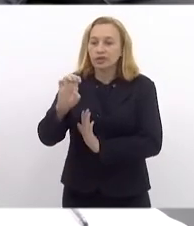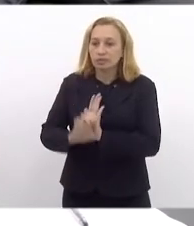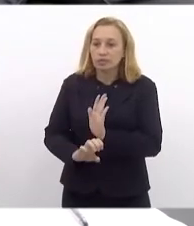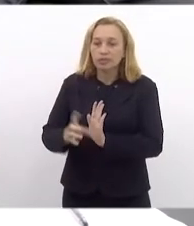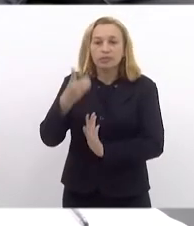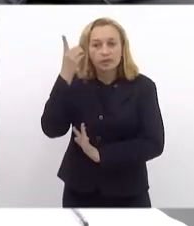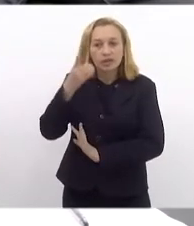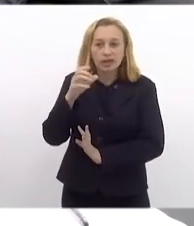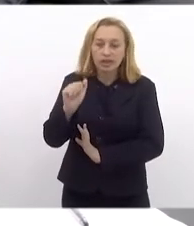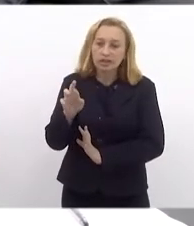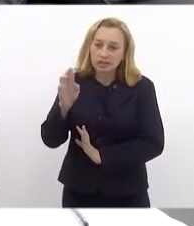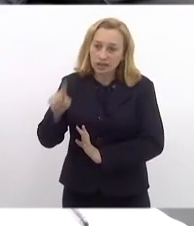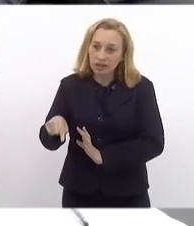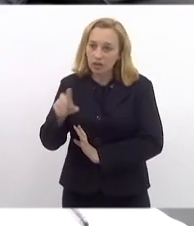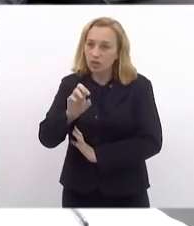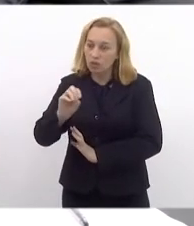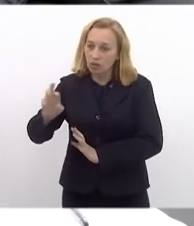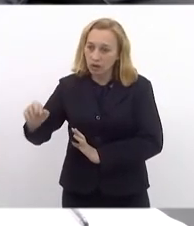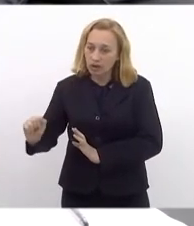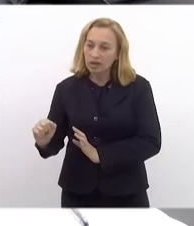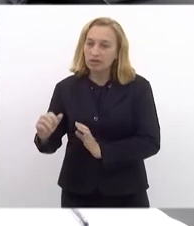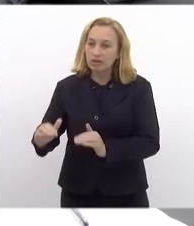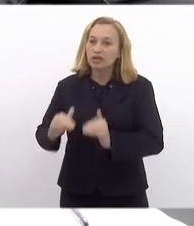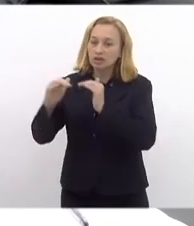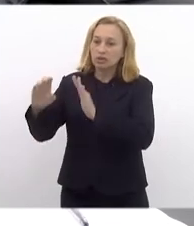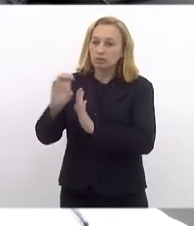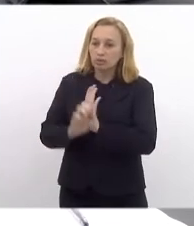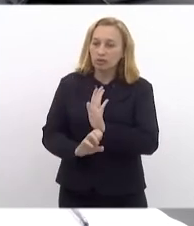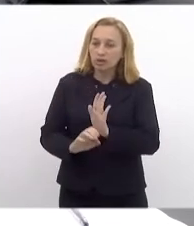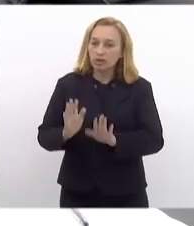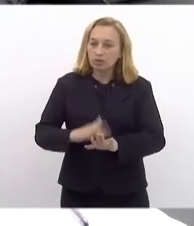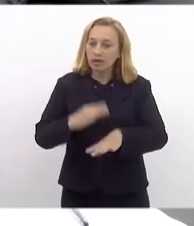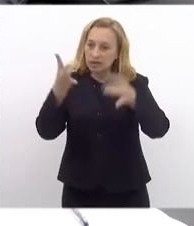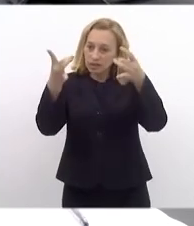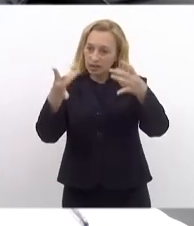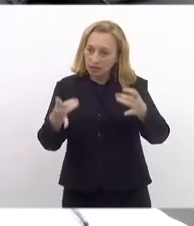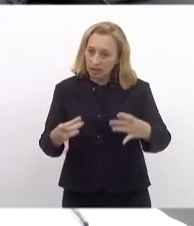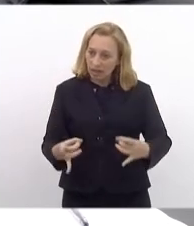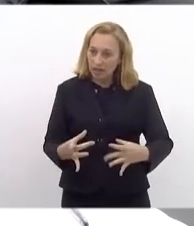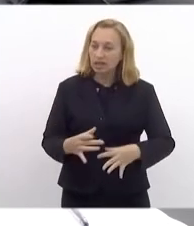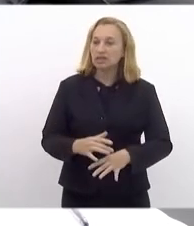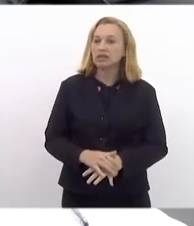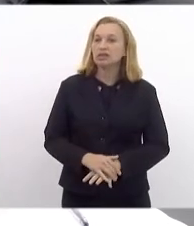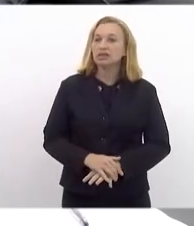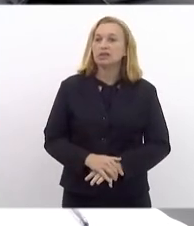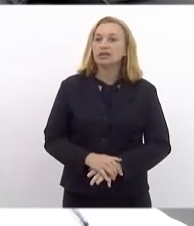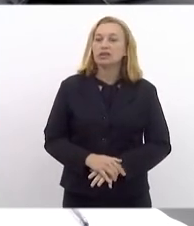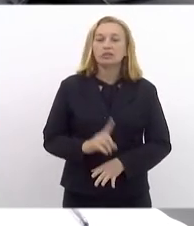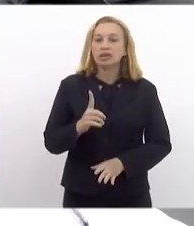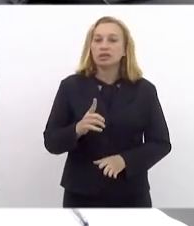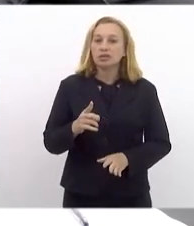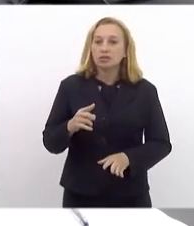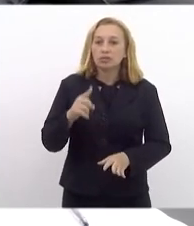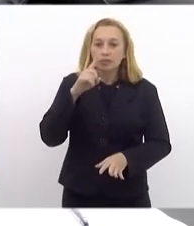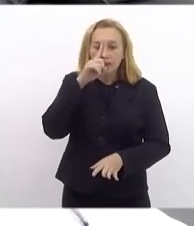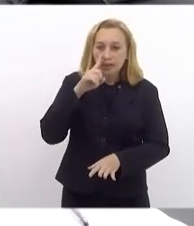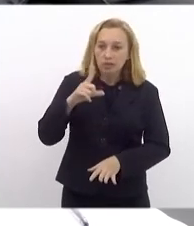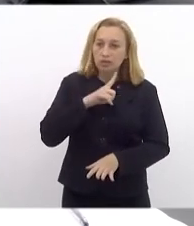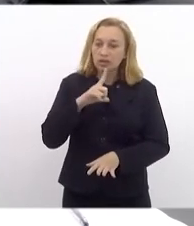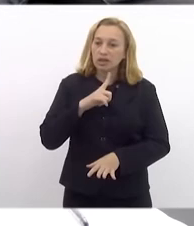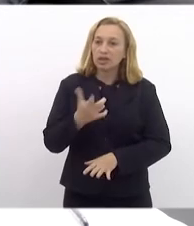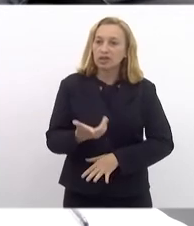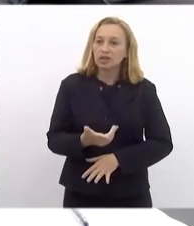André Correia eu fazer uma sobremesa com mais destrutivo não deixar tanto aberto assim para você não correr o risco de